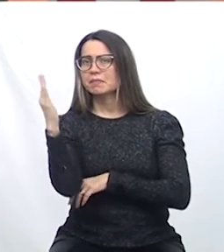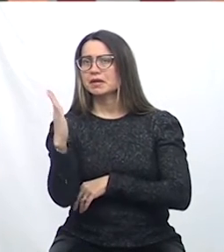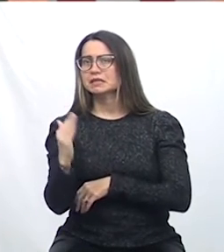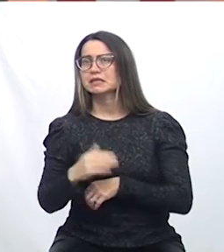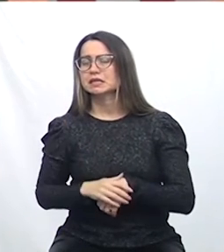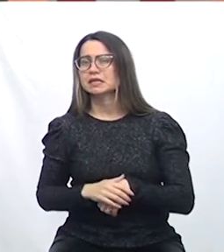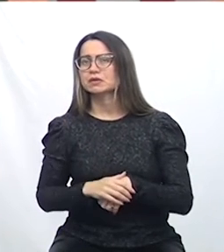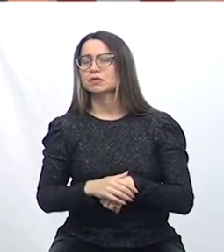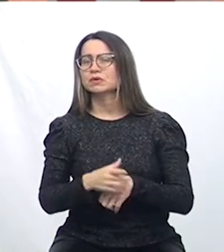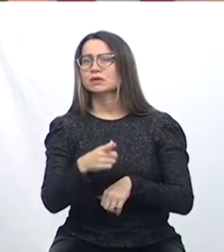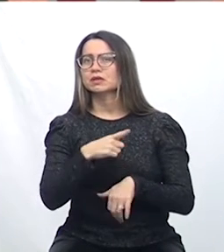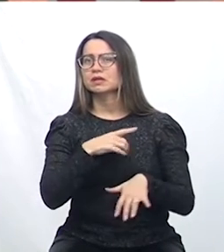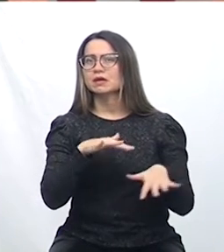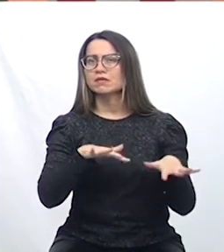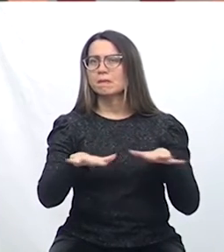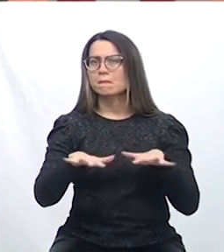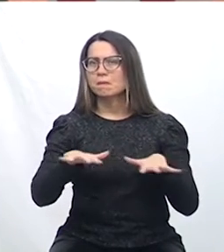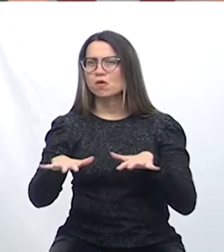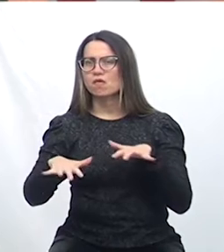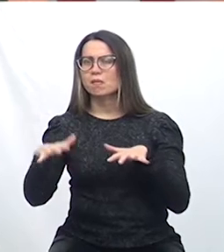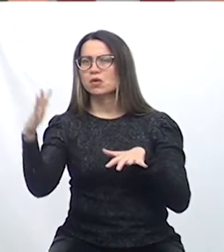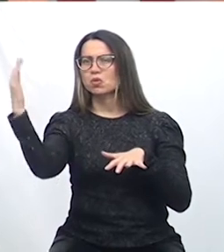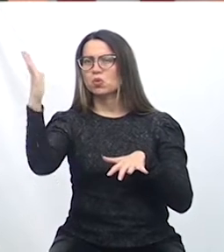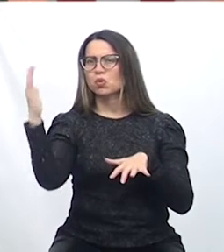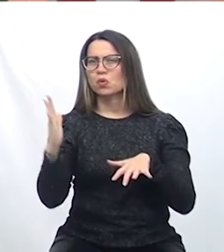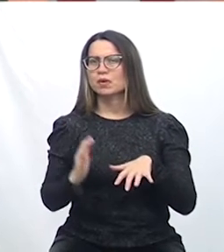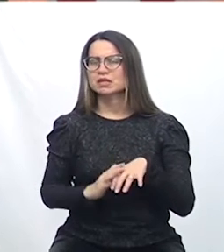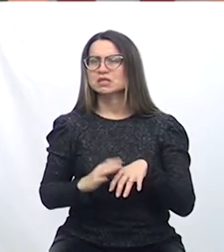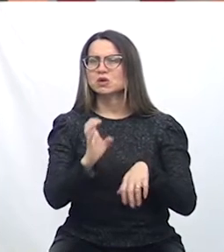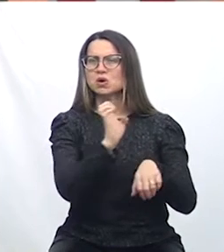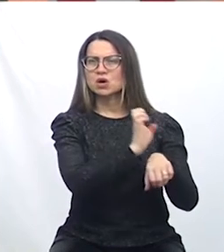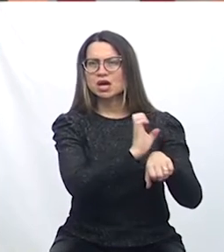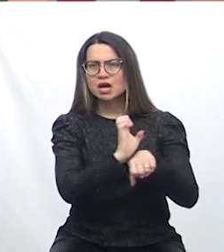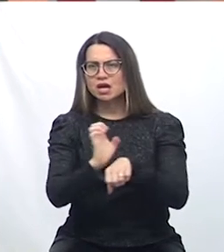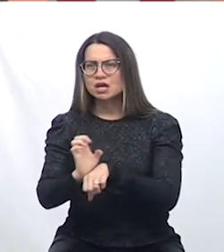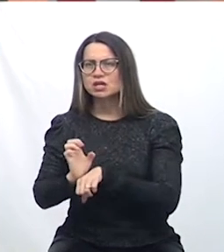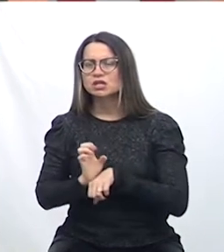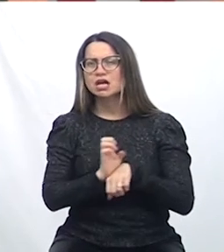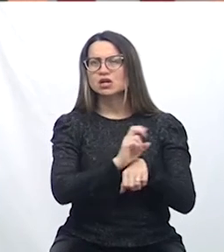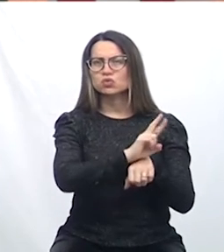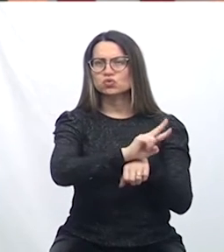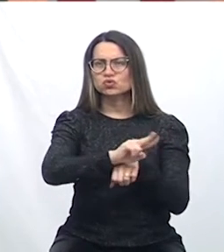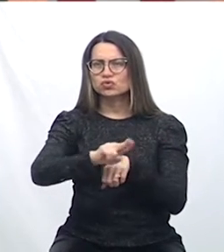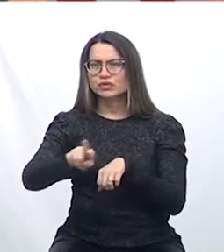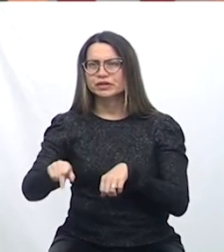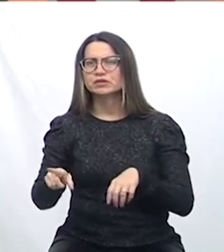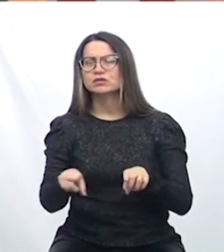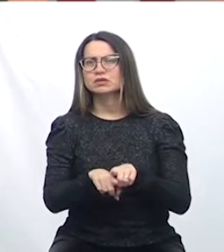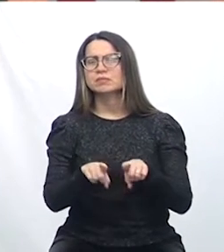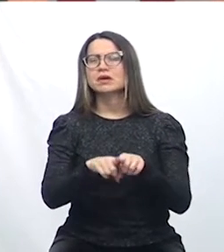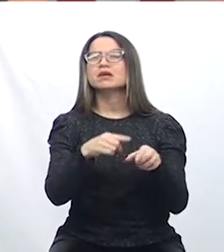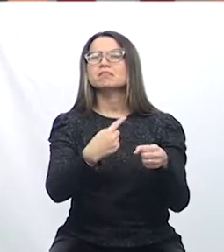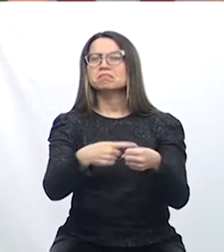que teve no Brasil, em todos os estados, em todas as cidades,